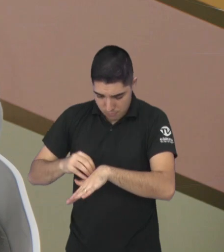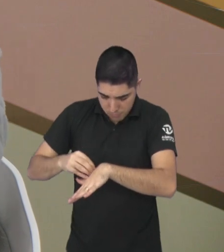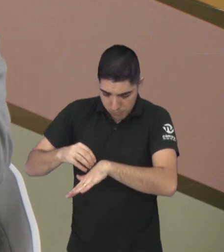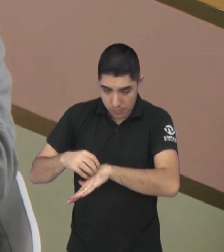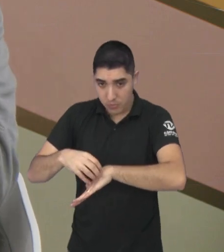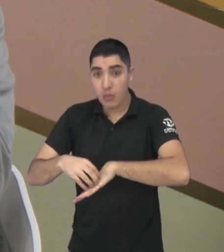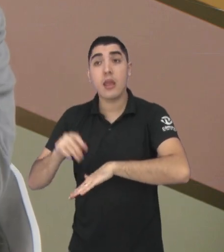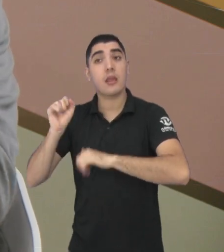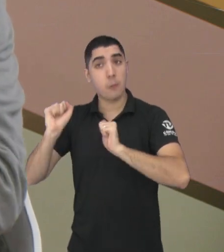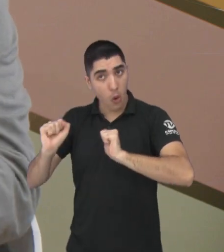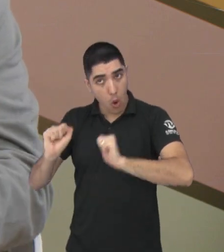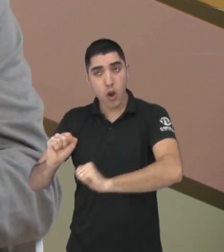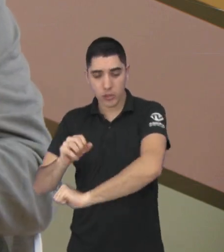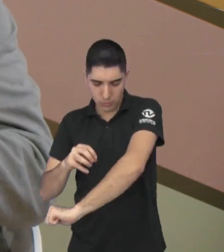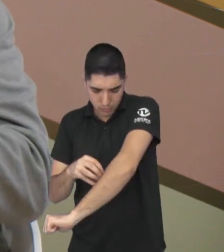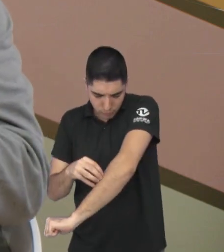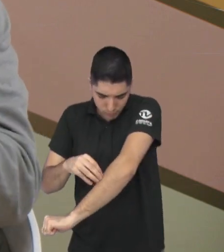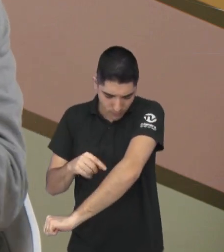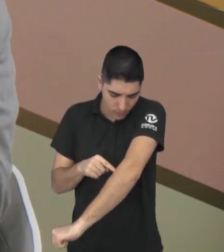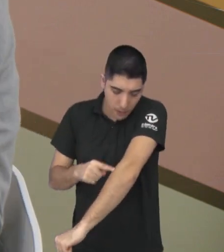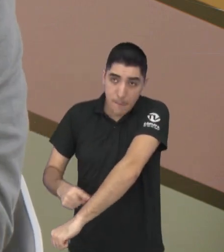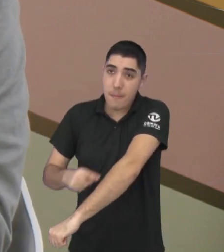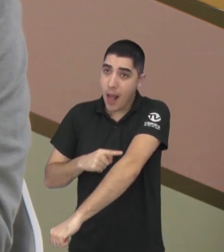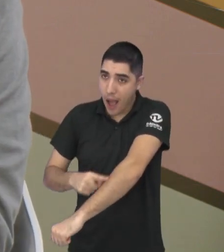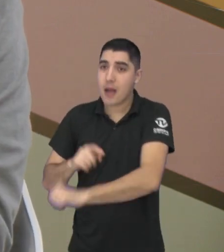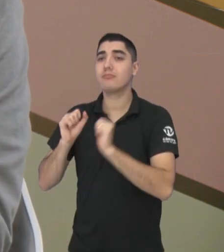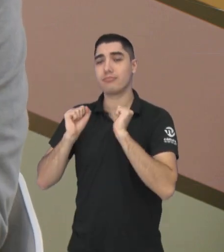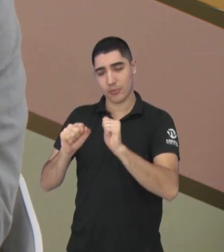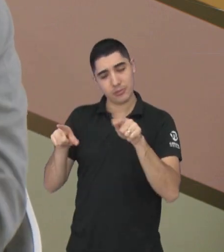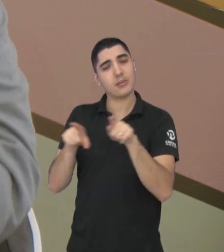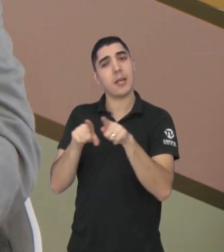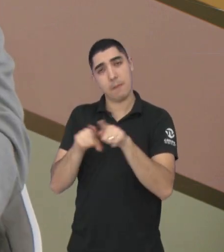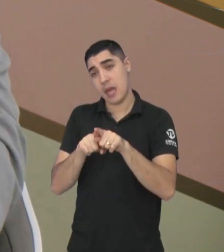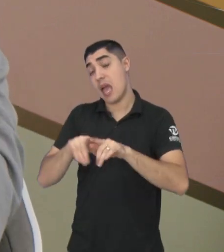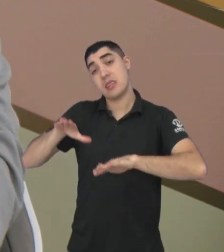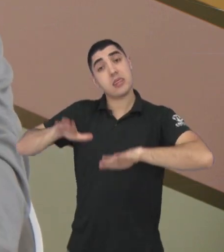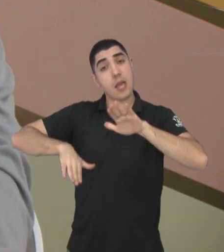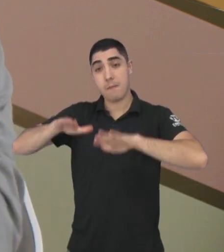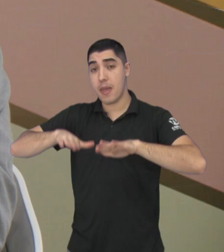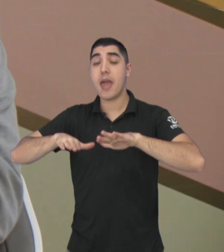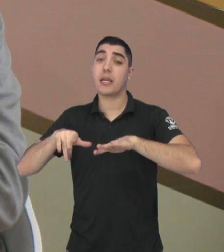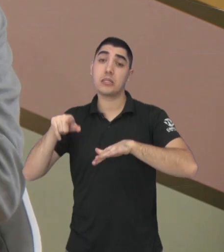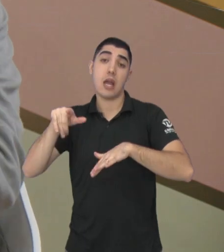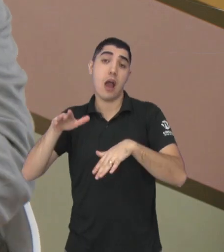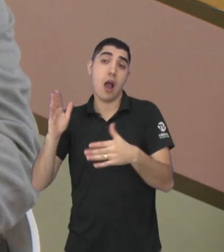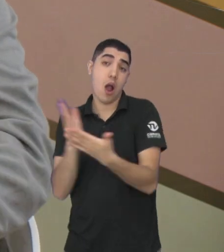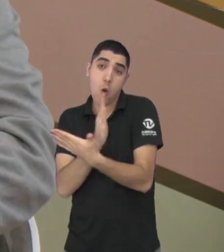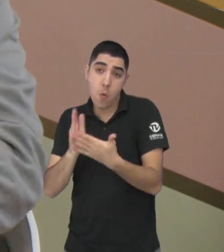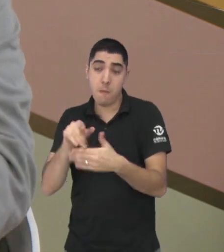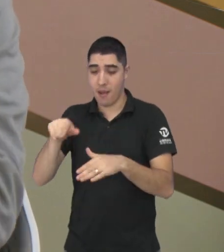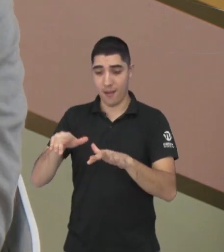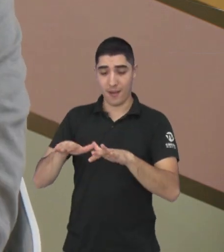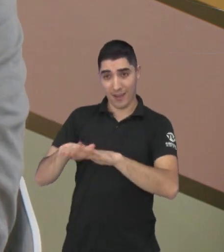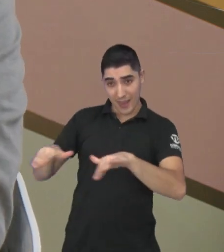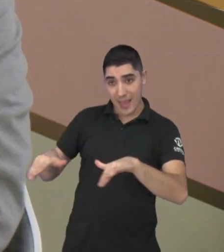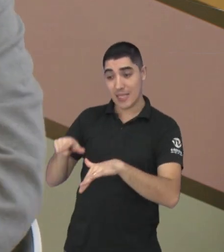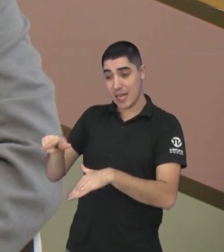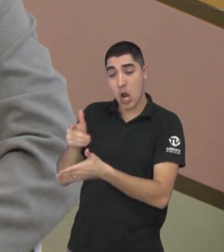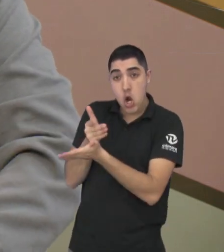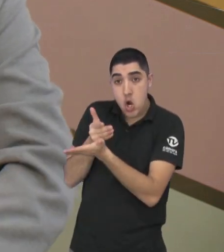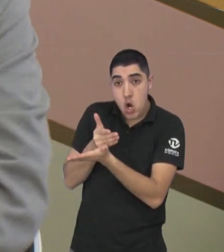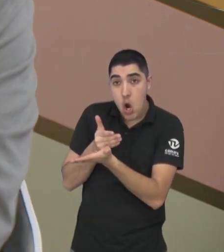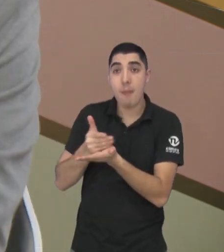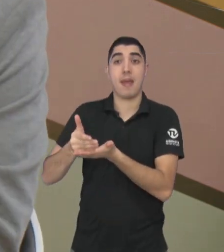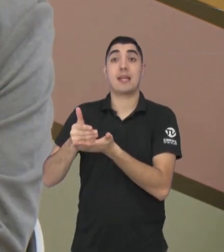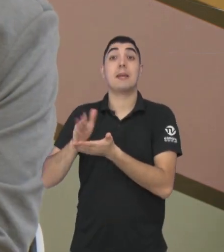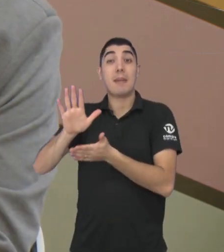mãos, também espalha pelos braços, depende da intensidade. Algumas crianças começam pelas extremidades, mas